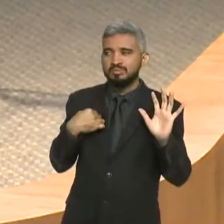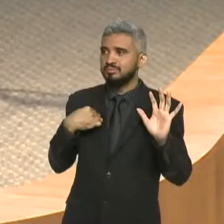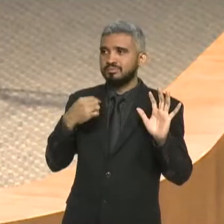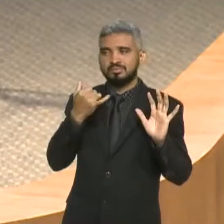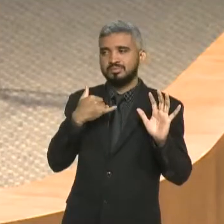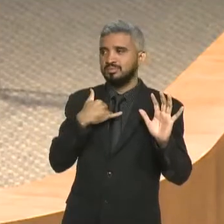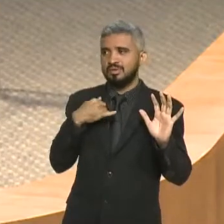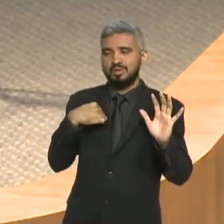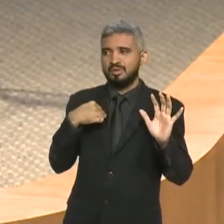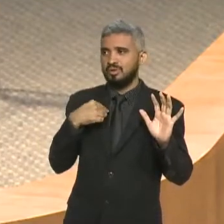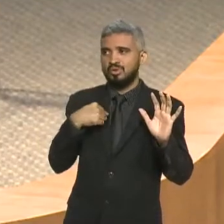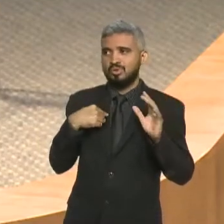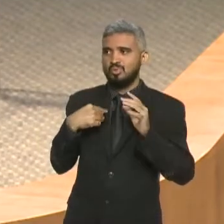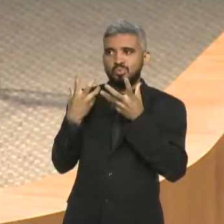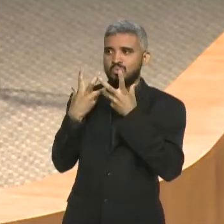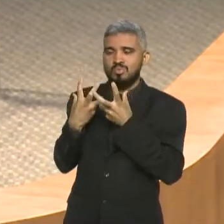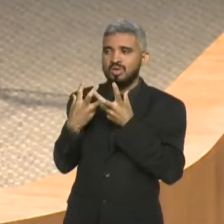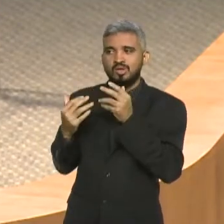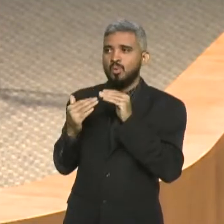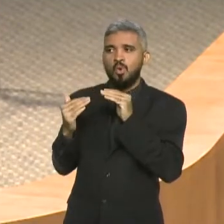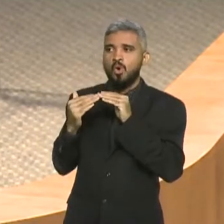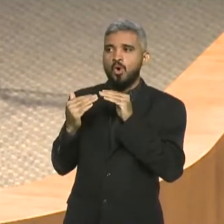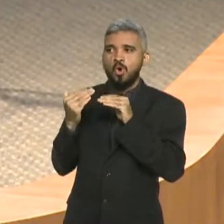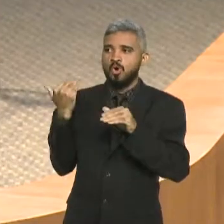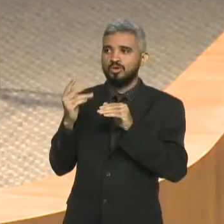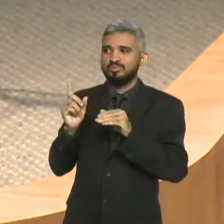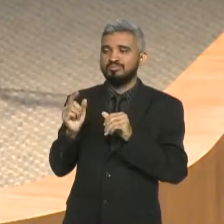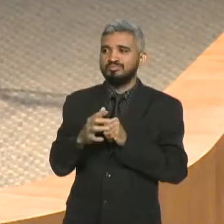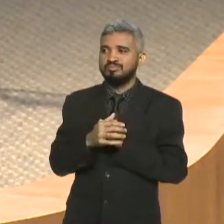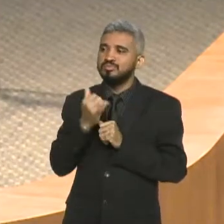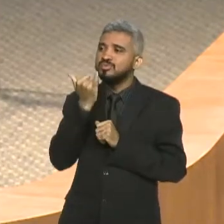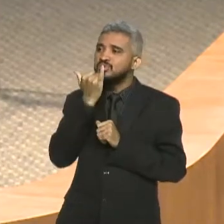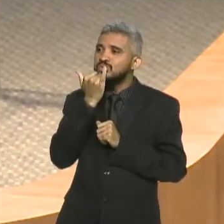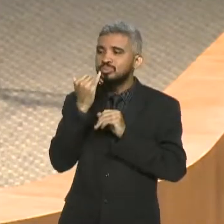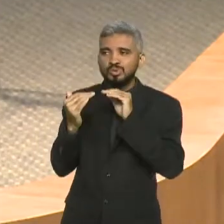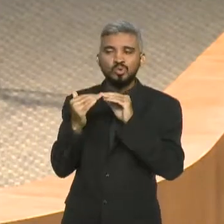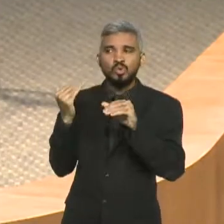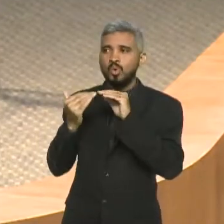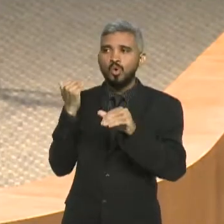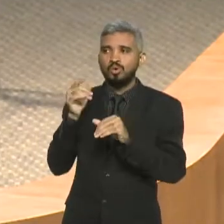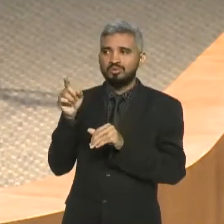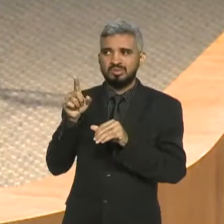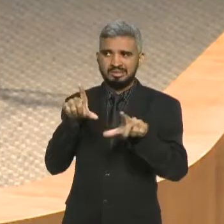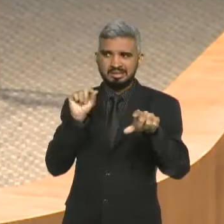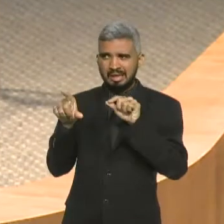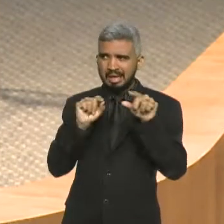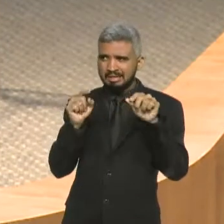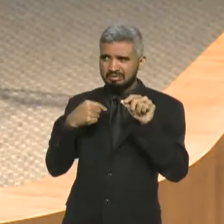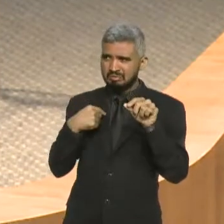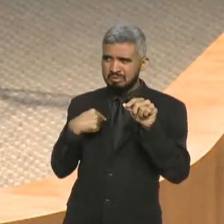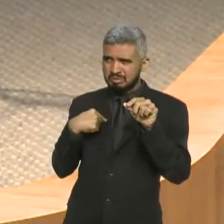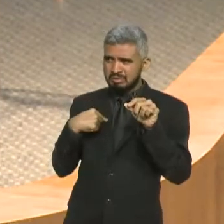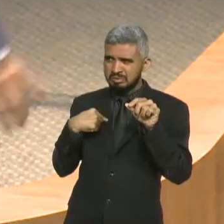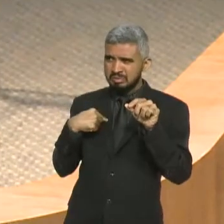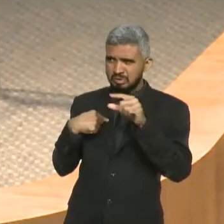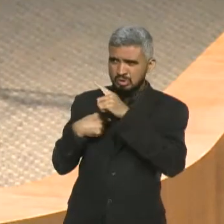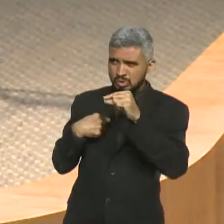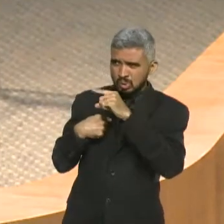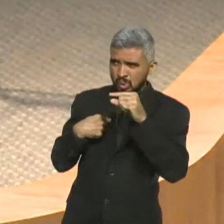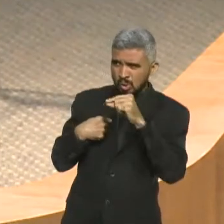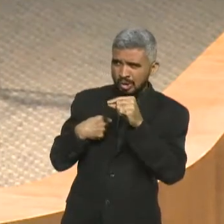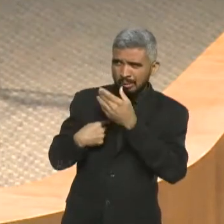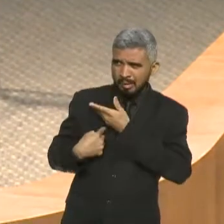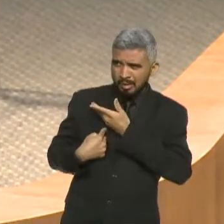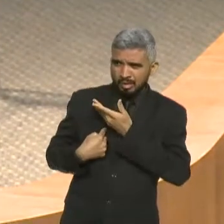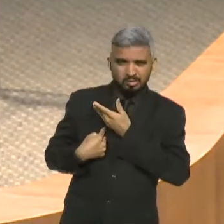Infelizmente, eu não compactuo com essas práticas nefastas do governador Flávio Dino. E eu faço a